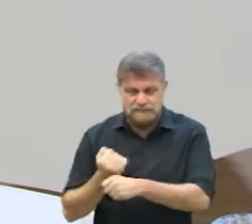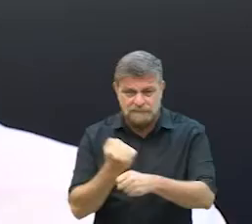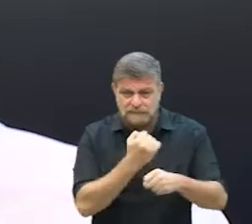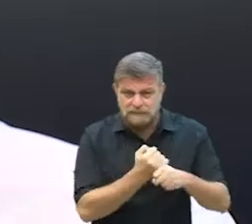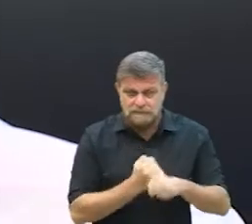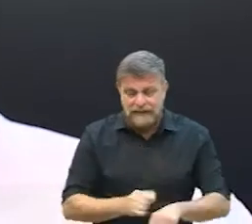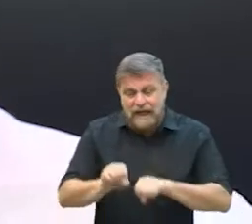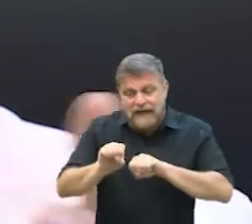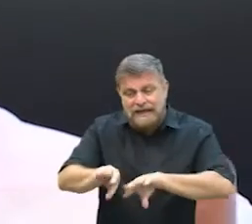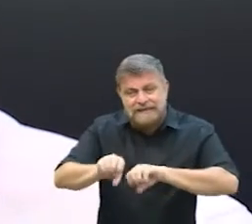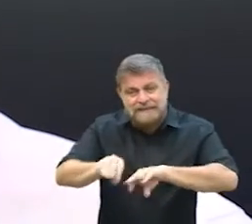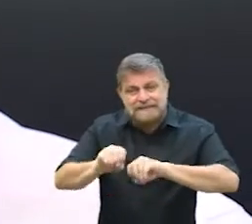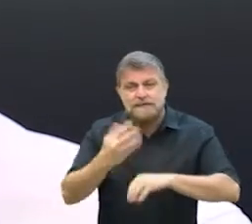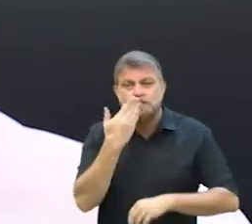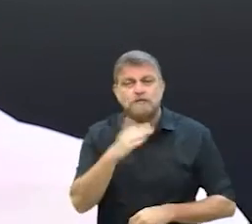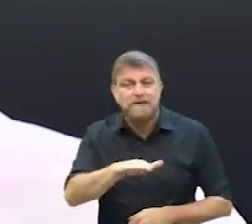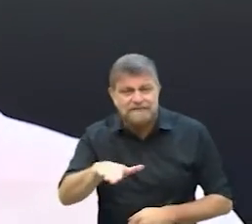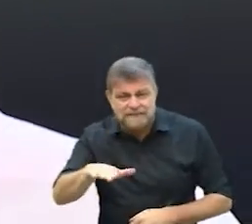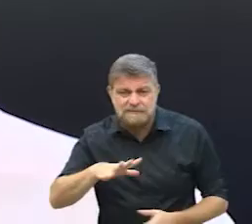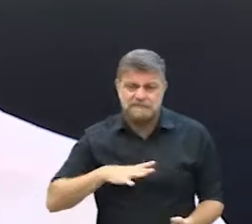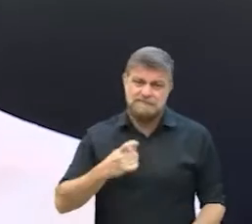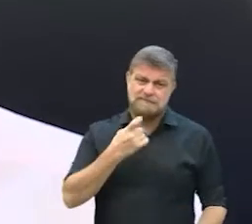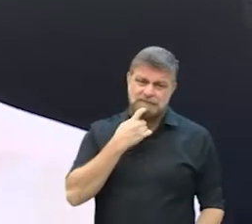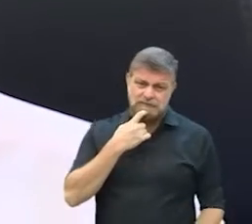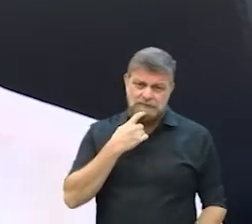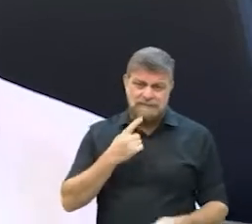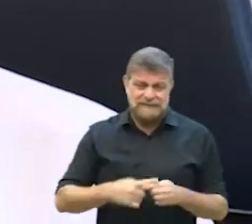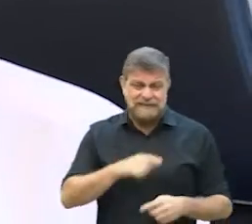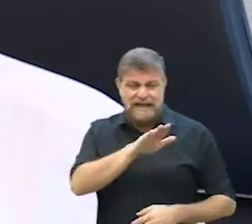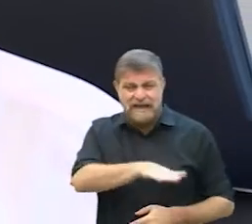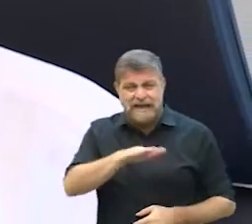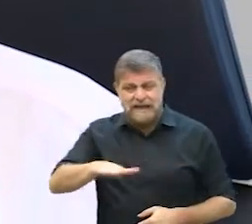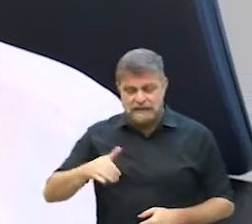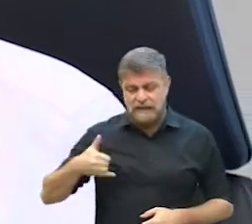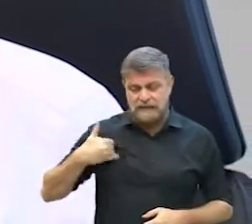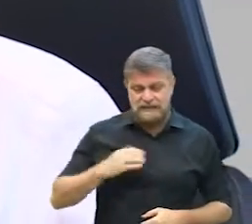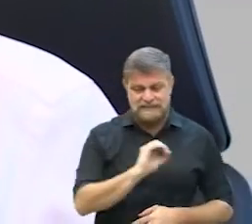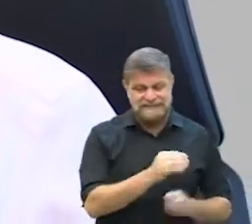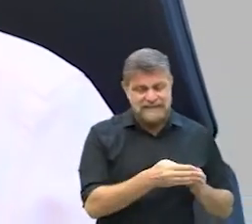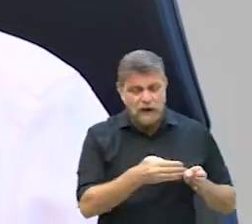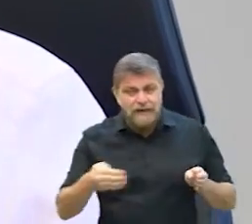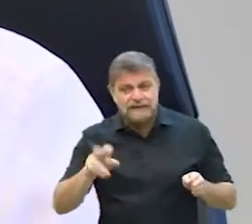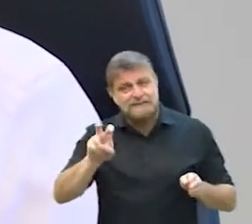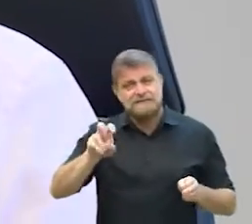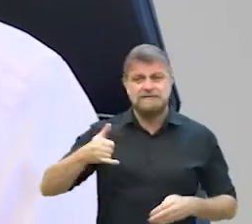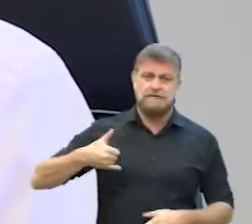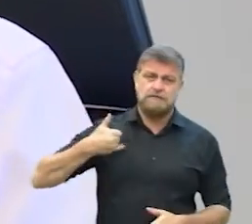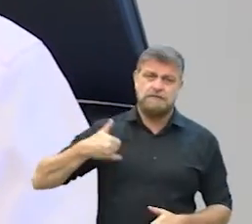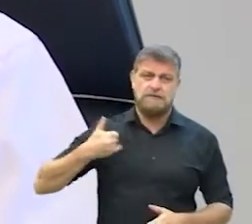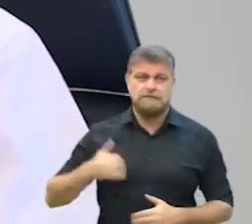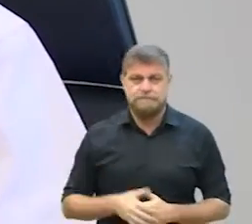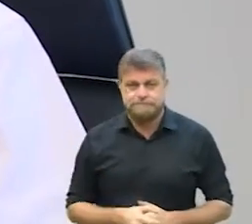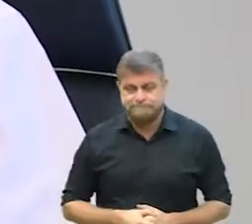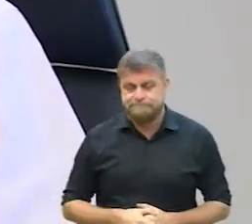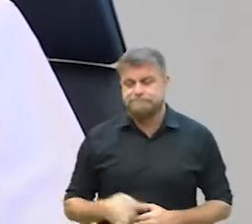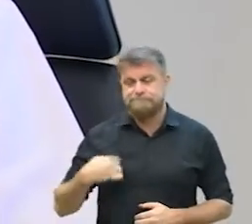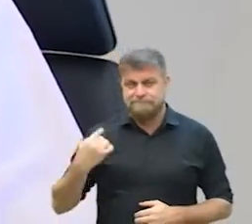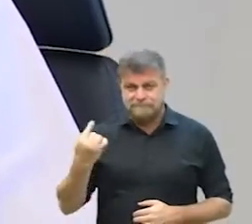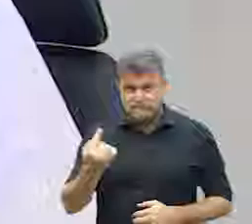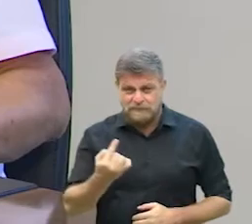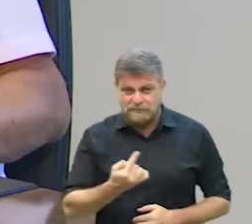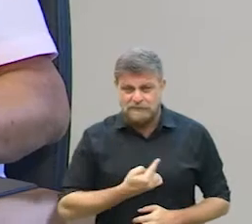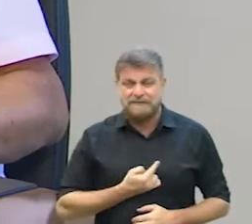de creches e escolas de ensino infantil na cidade para o atendimento de crianças com idade entre 0 a